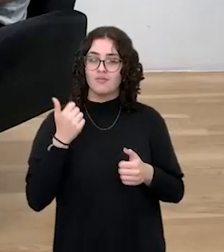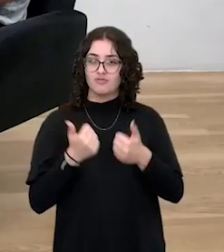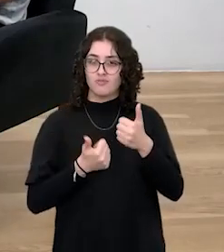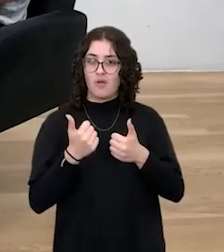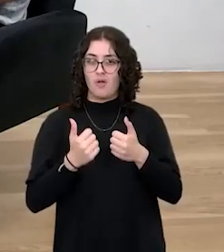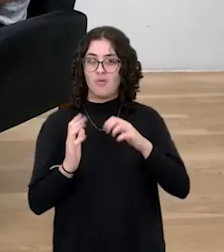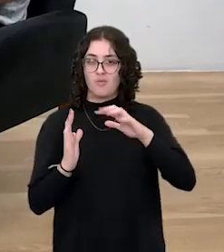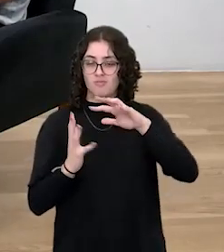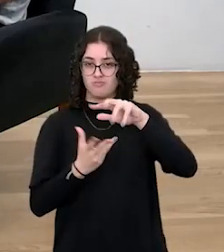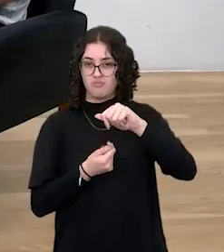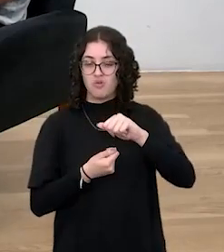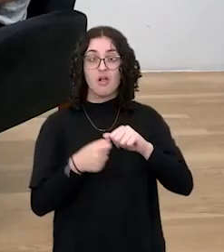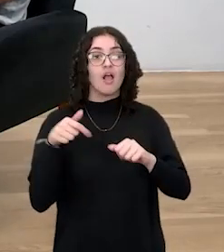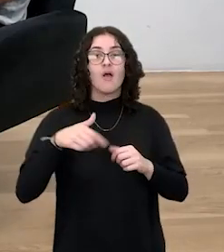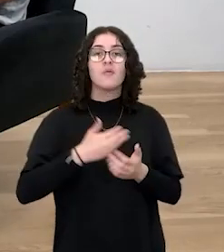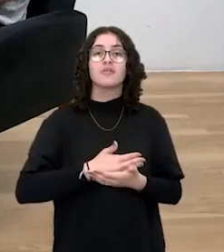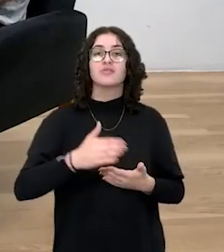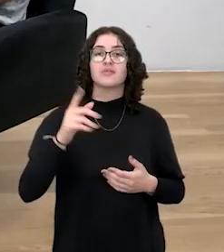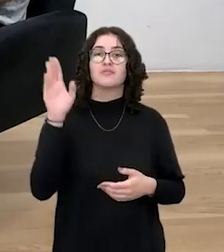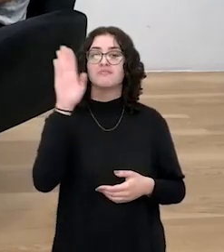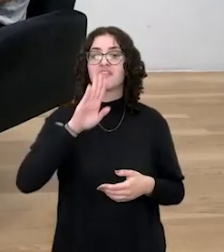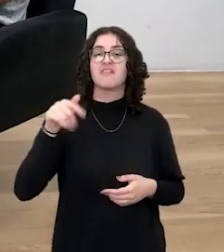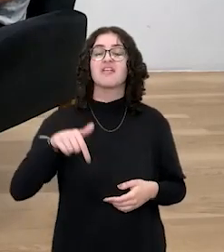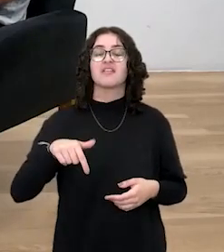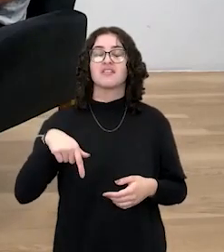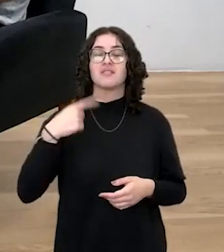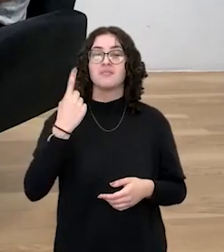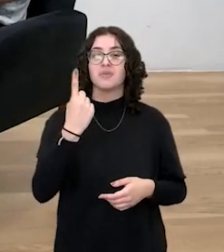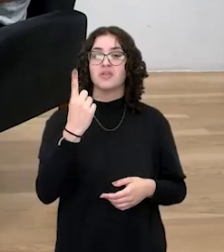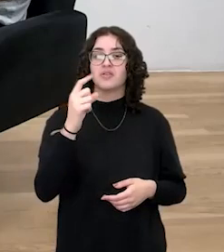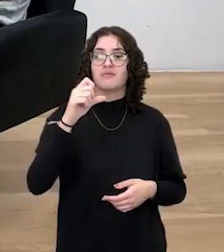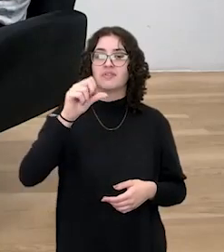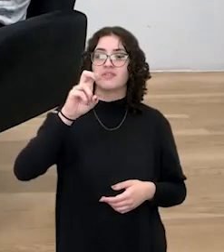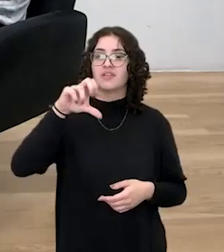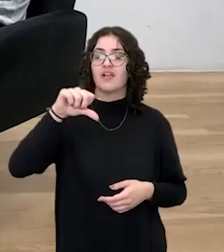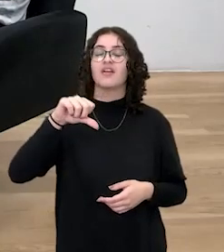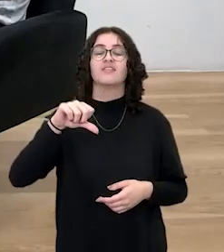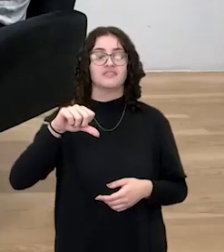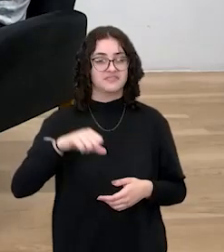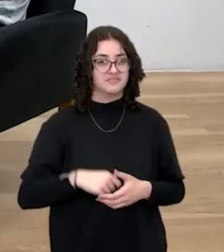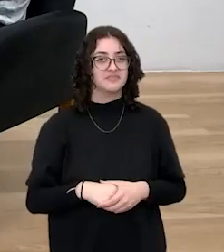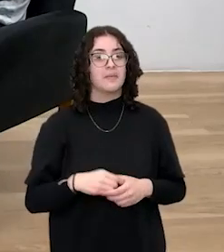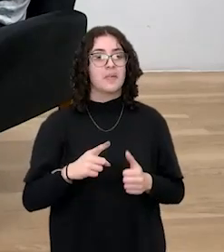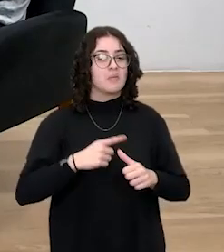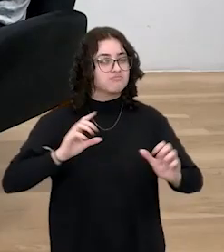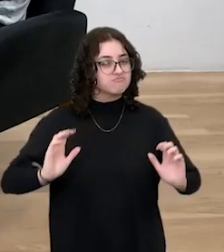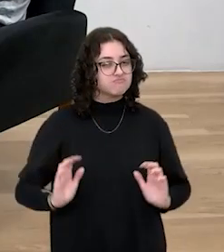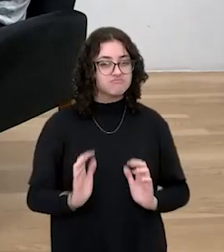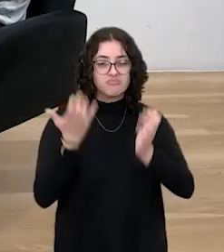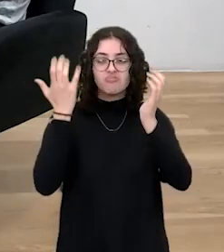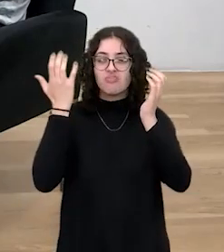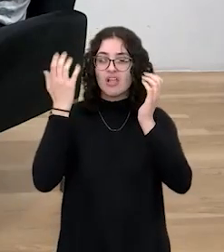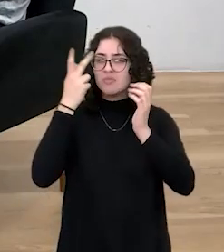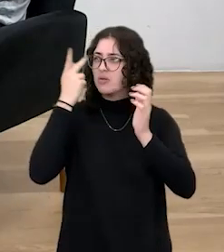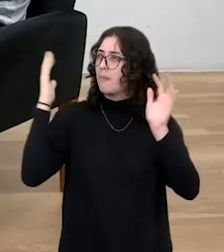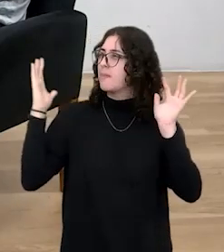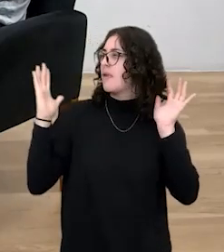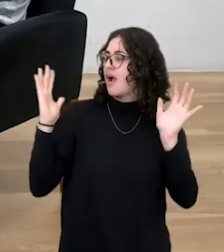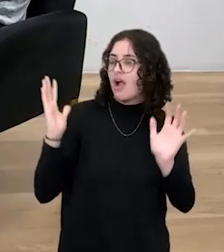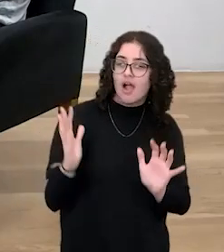pós-guerra, em 1950. Né? O primeiro grande evento internacional aí